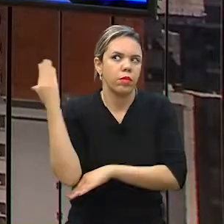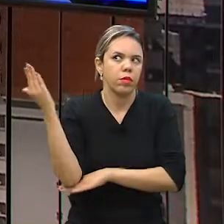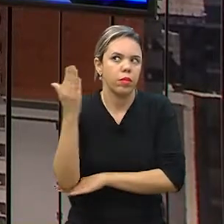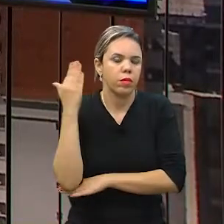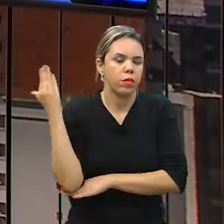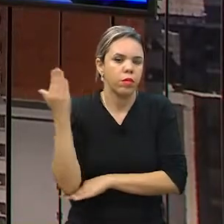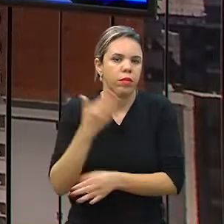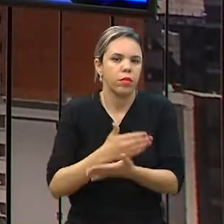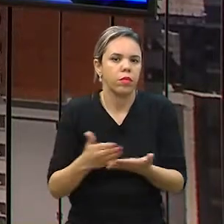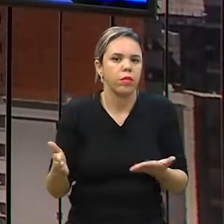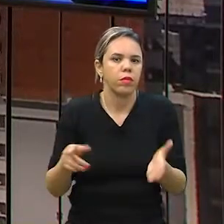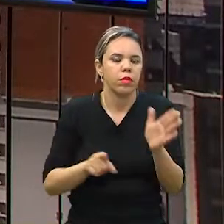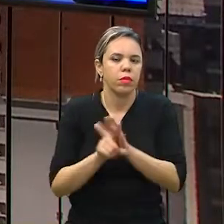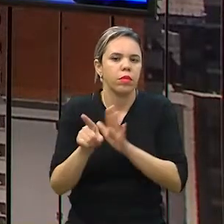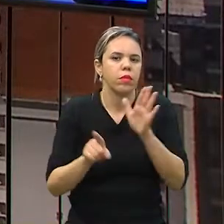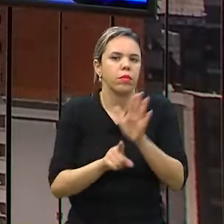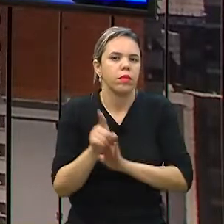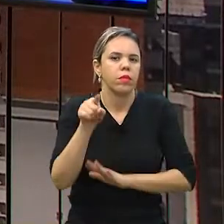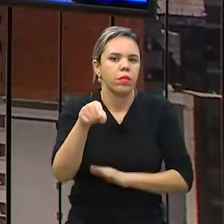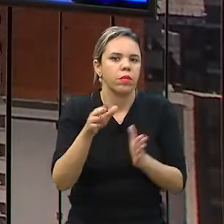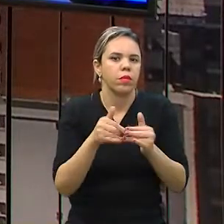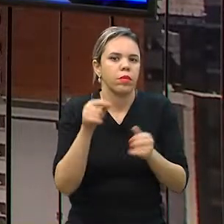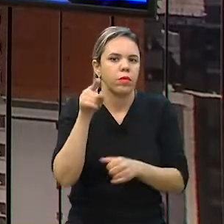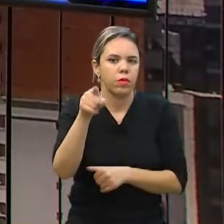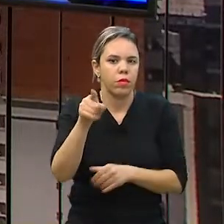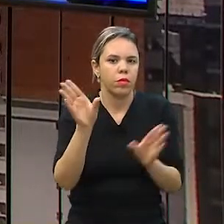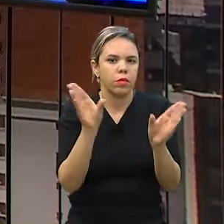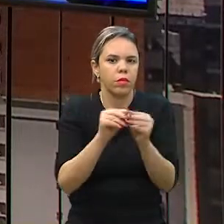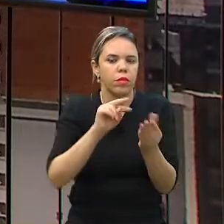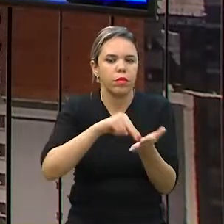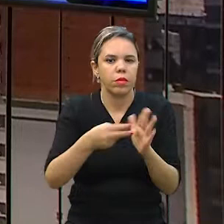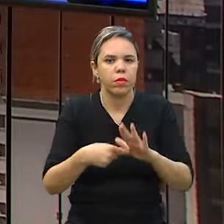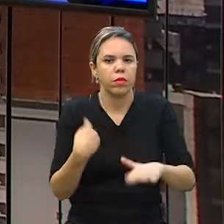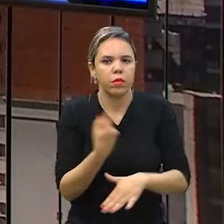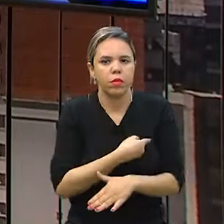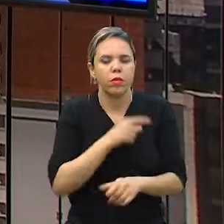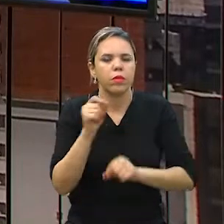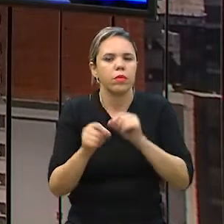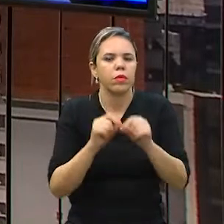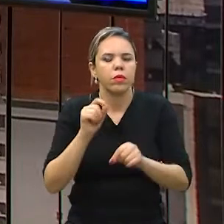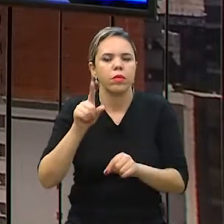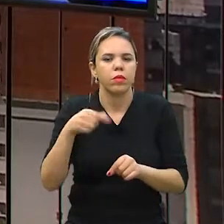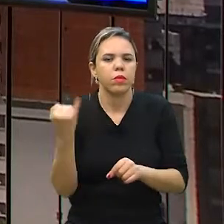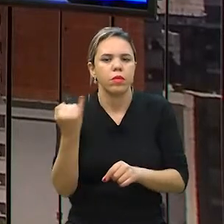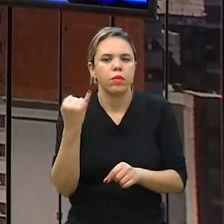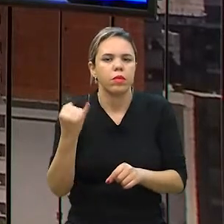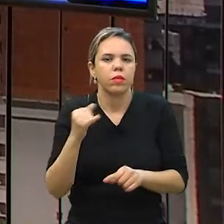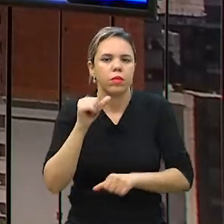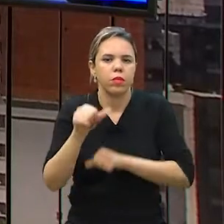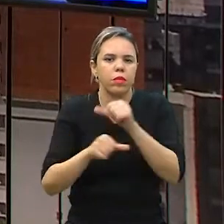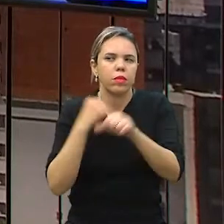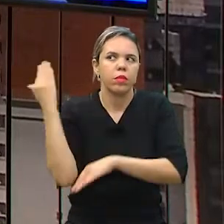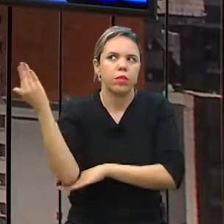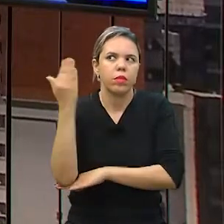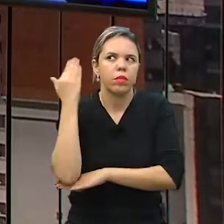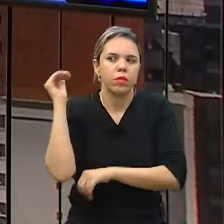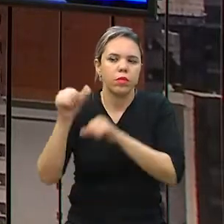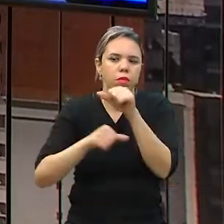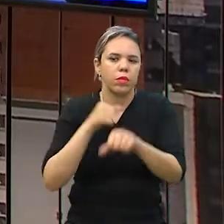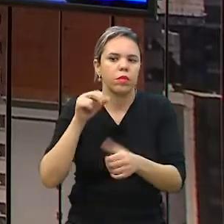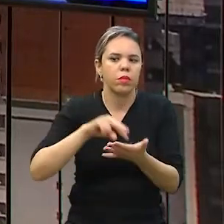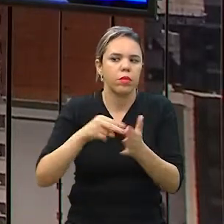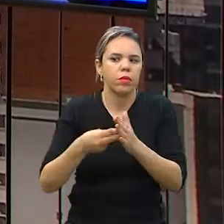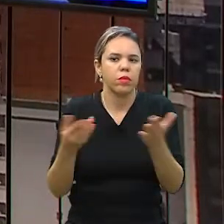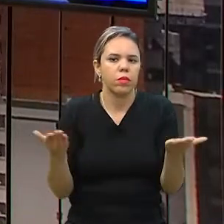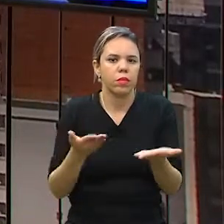climáticas. Eu vou começar perguntando, Marina, pedindo para que você defina para a gente o que é considerada uma mudança climática, o que se